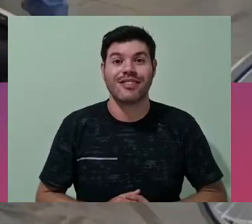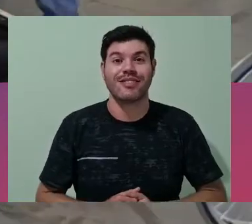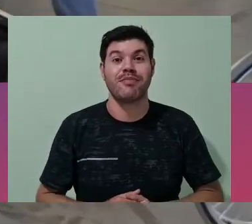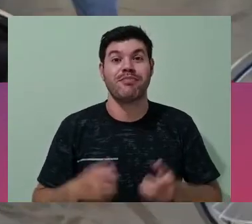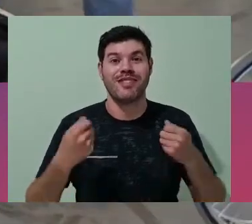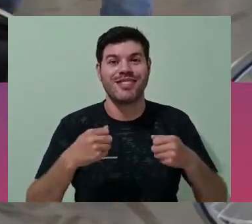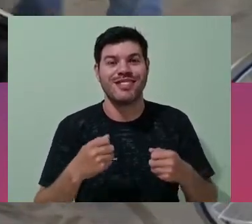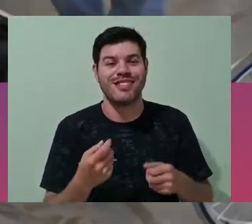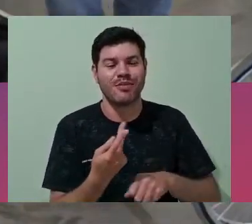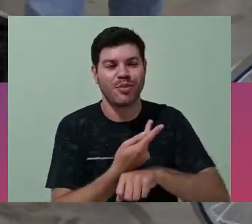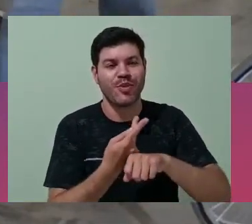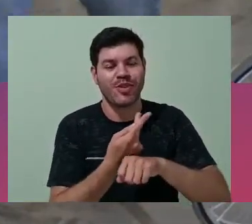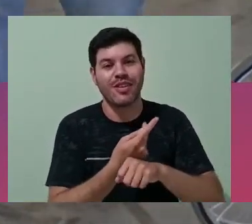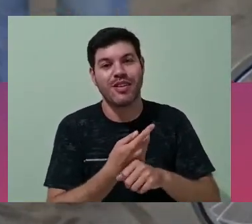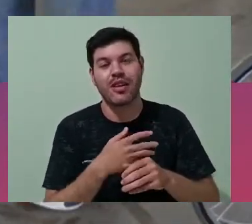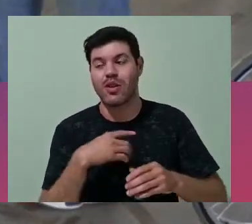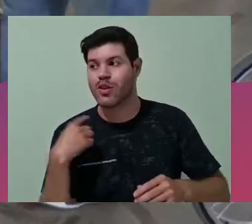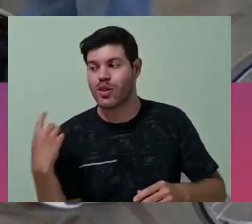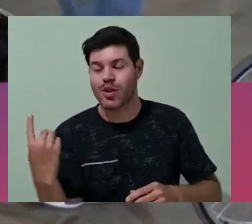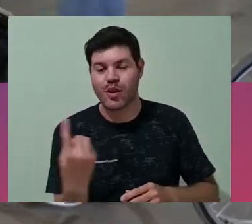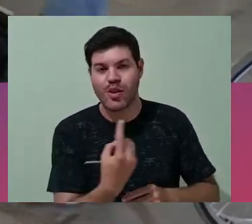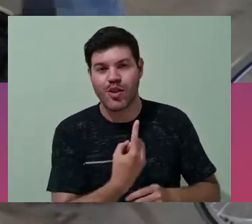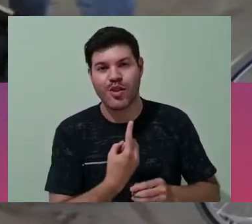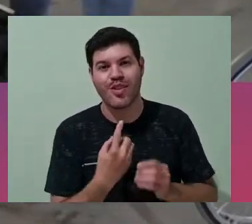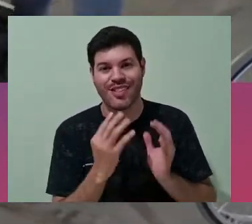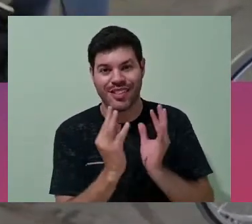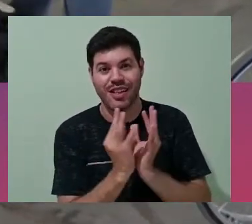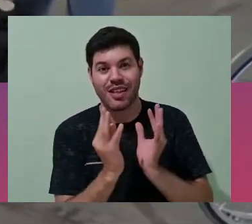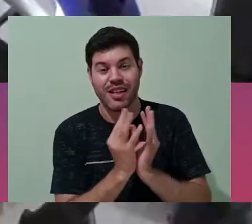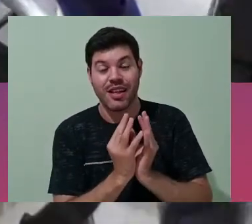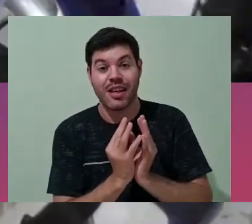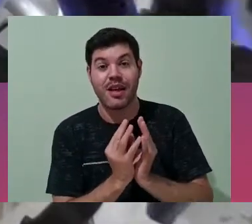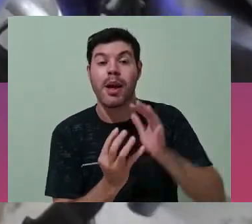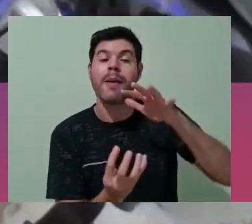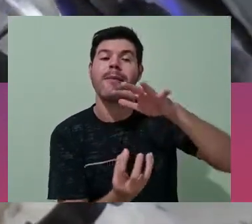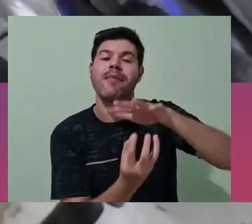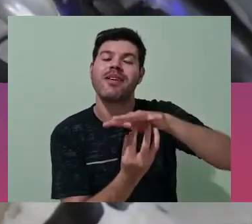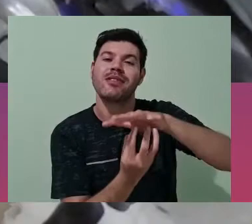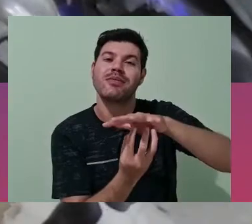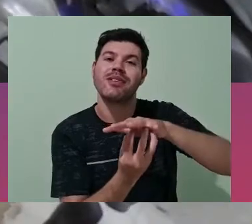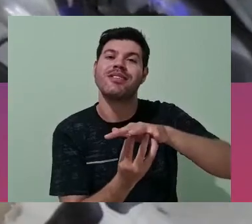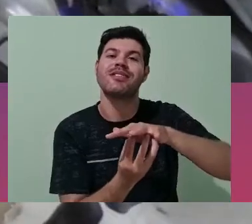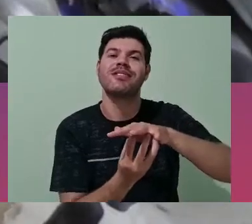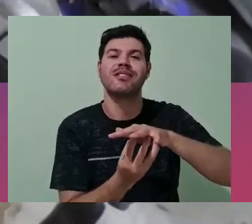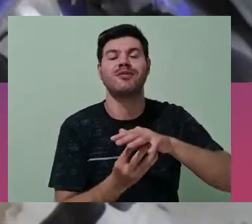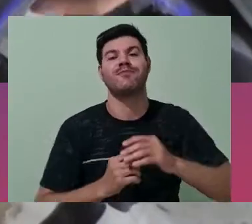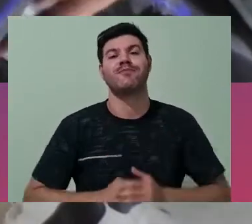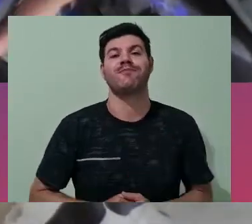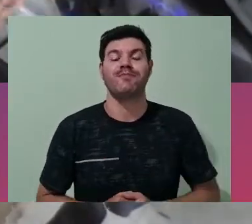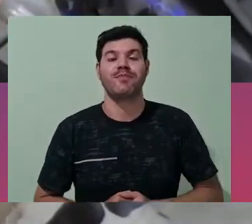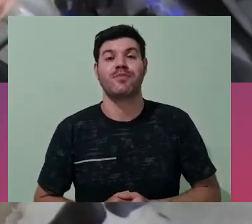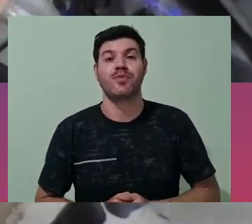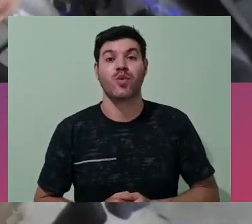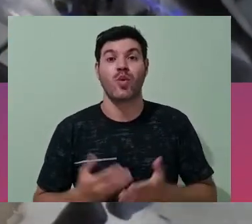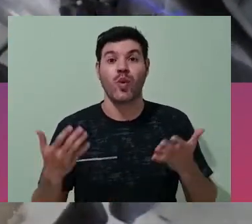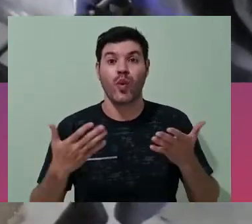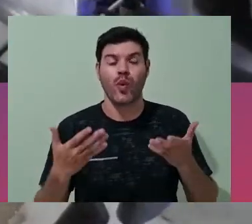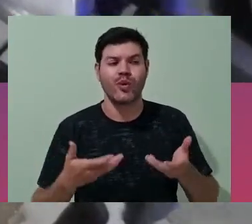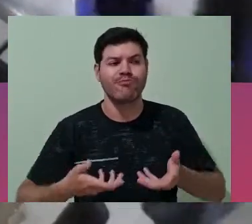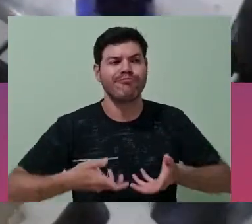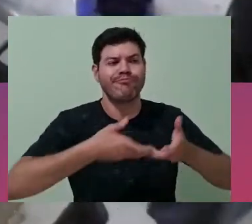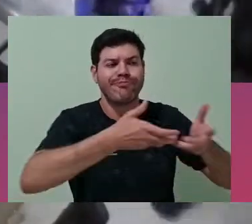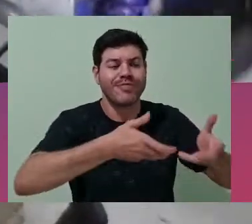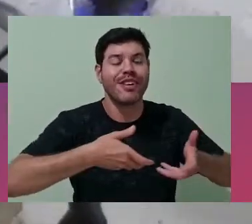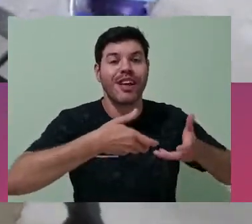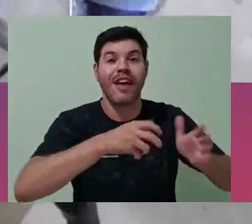pedido. É só procurar a gente no Fundo Social. Nós estamos atendendo na Casa da Cultura provisoriamente na Praça Barão.